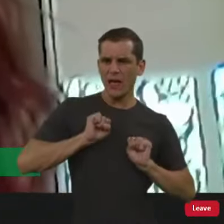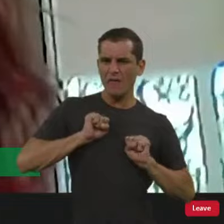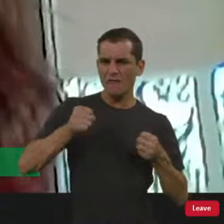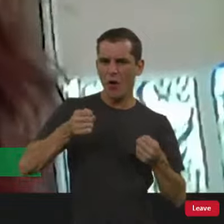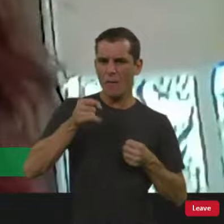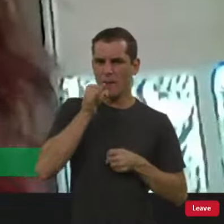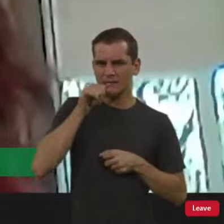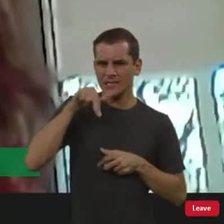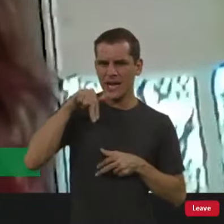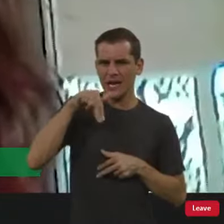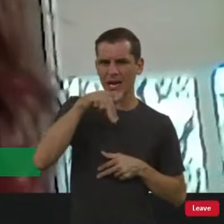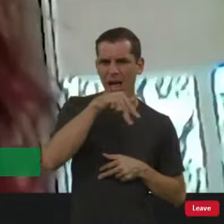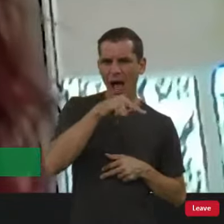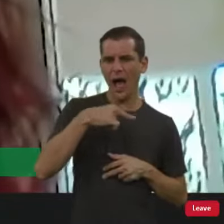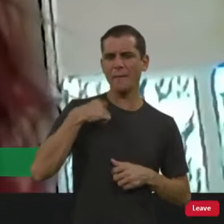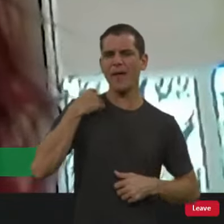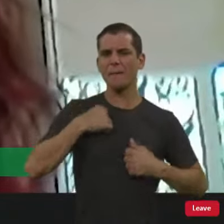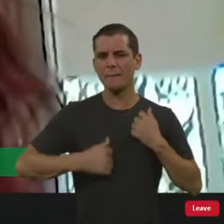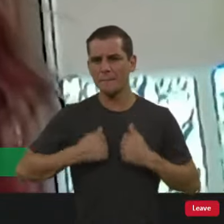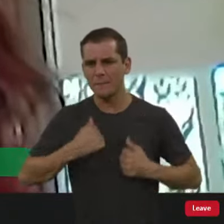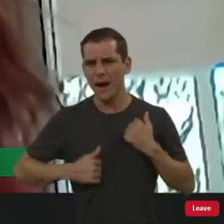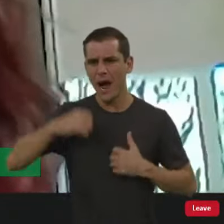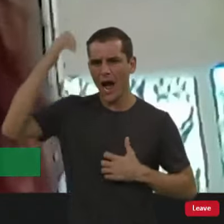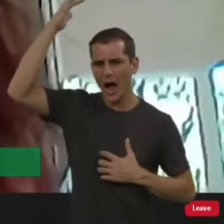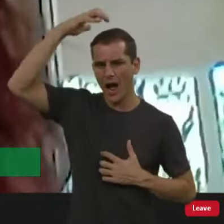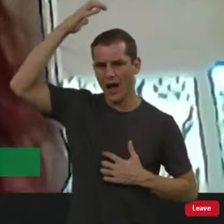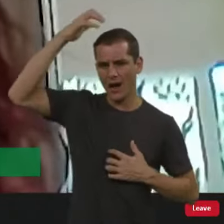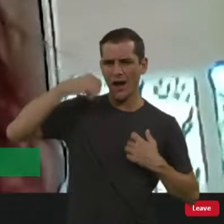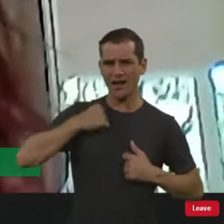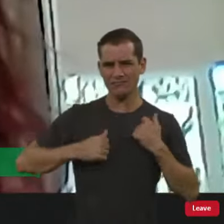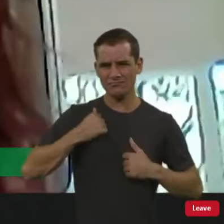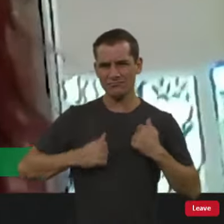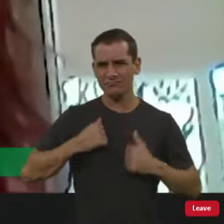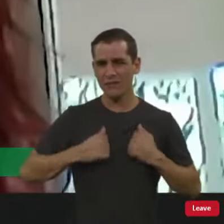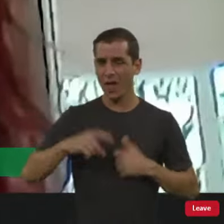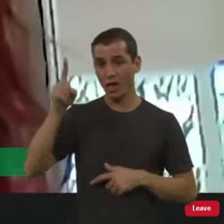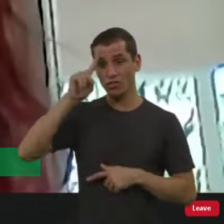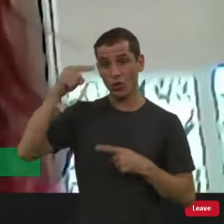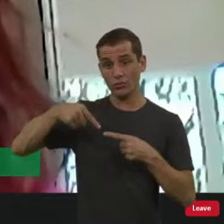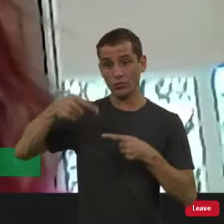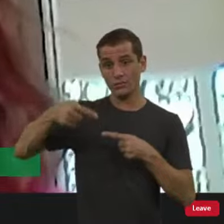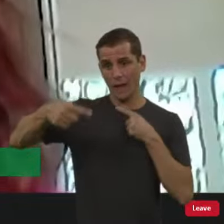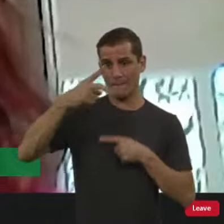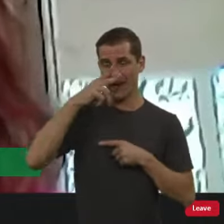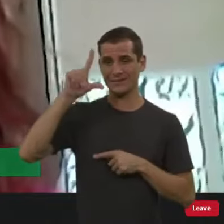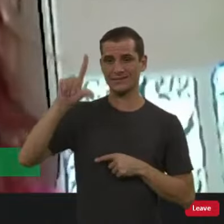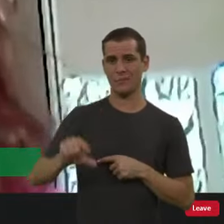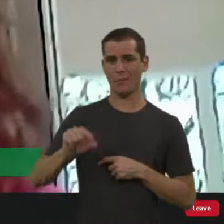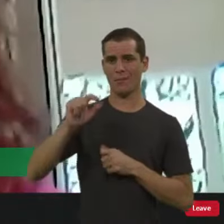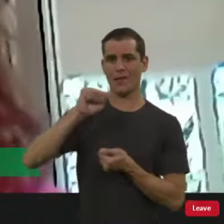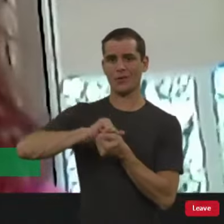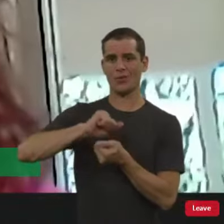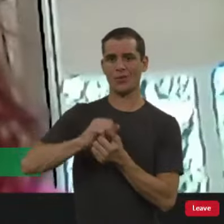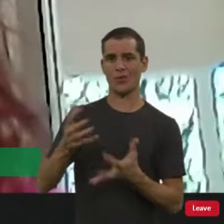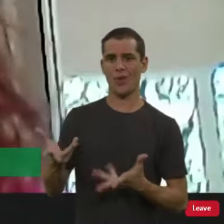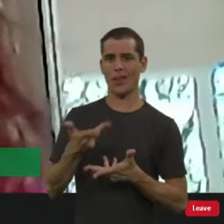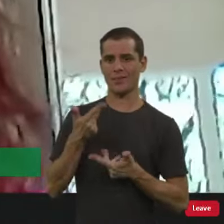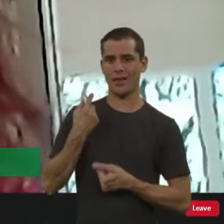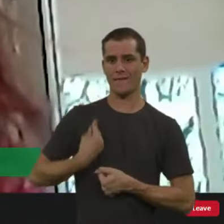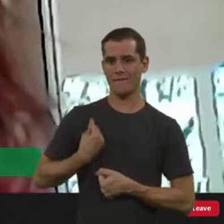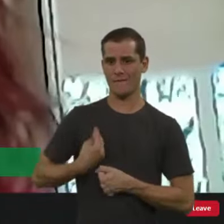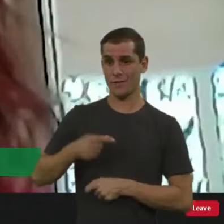banho e outras atividades do dia a dia, diminuindo muito a qualidade de vida do paciente. Esse tipo de hipertensão